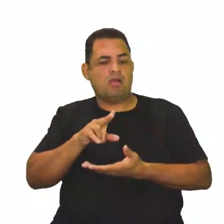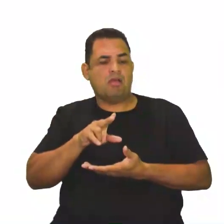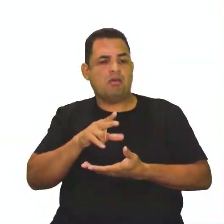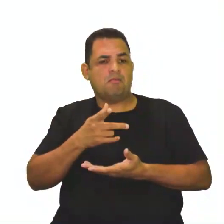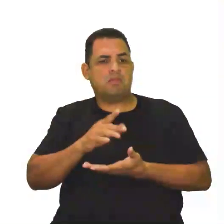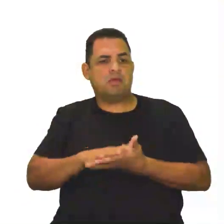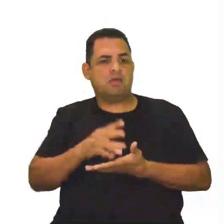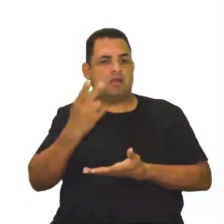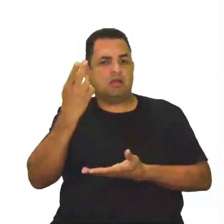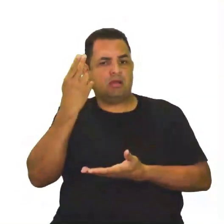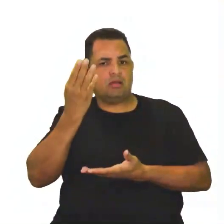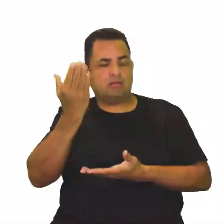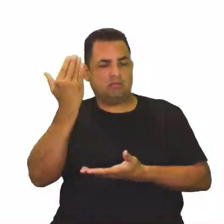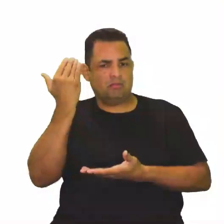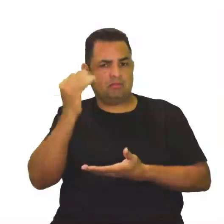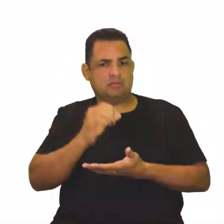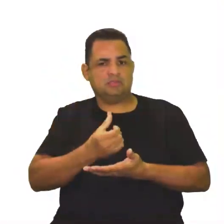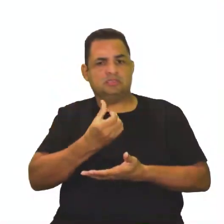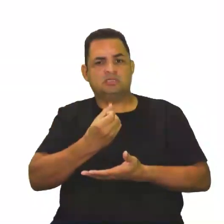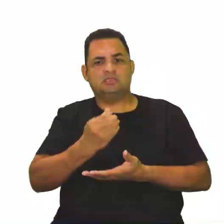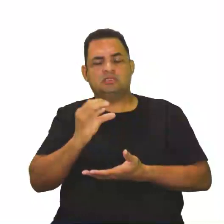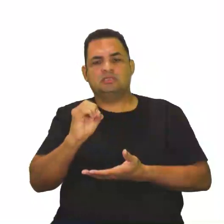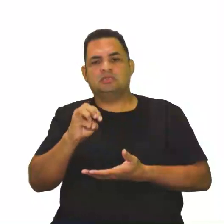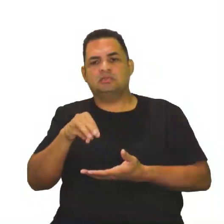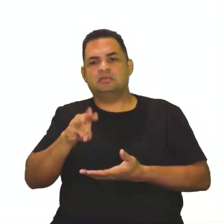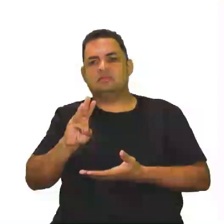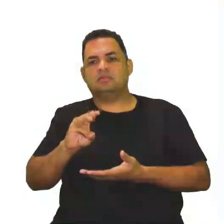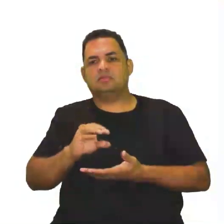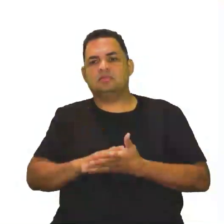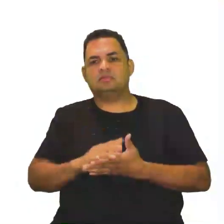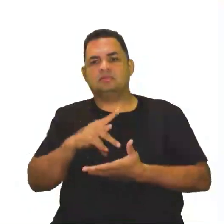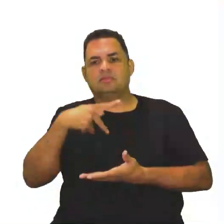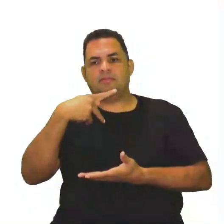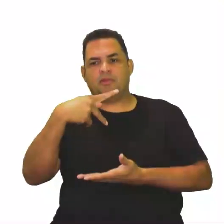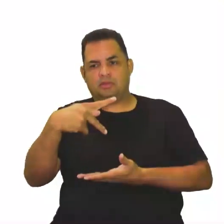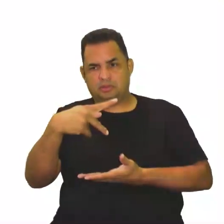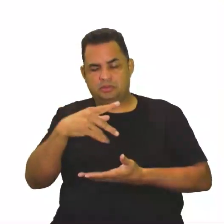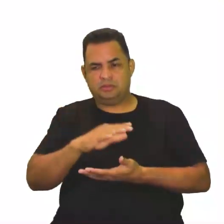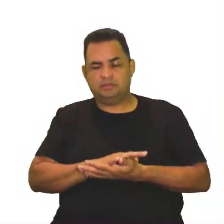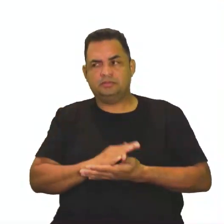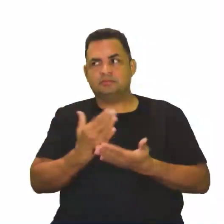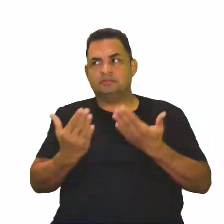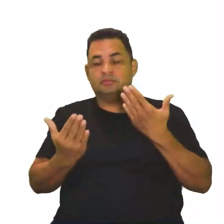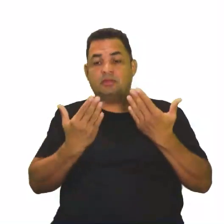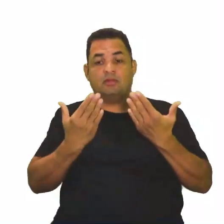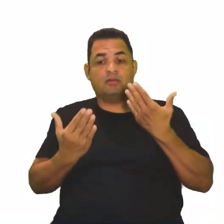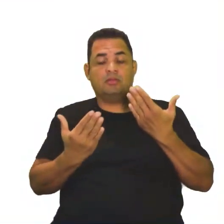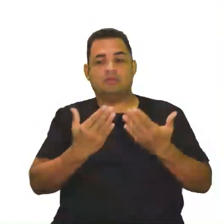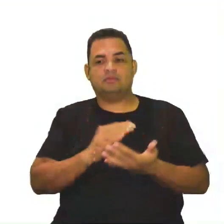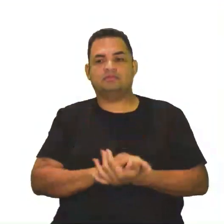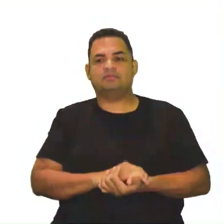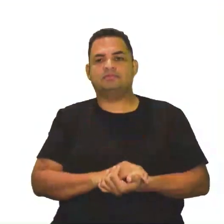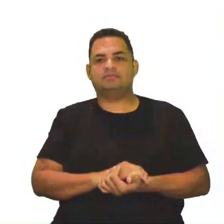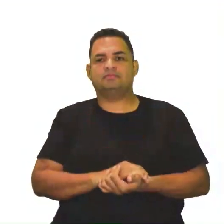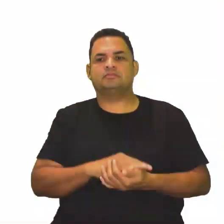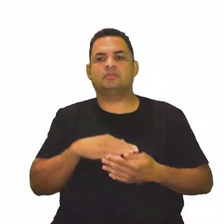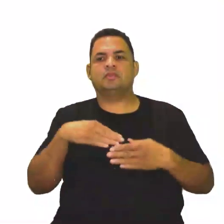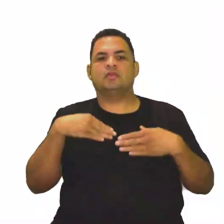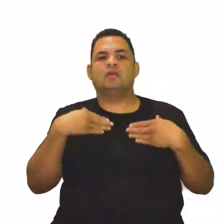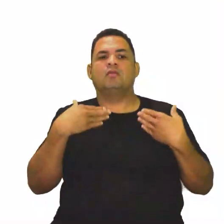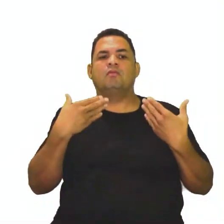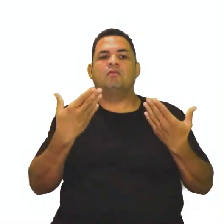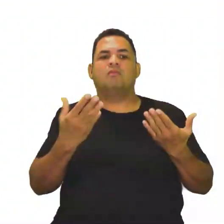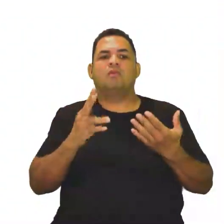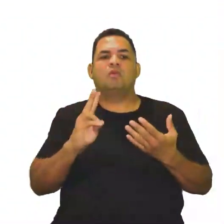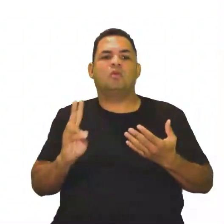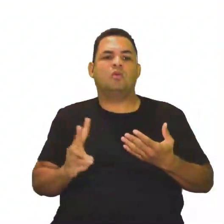de 60 watts de potência. Tá bom? Ele está fazendo a comparação aí. Qual é